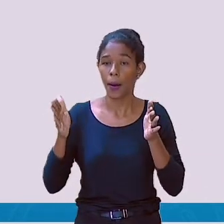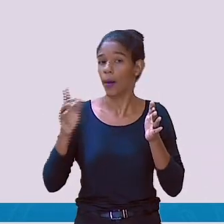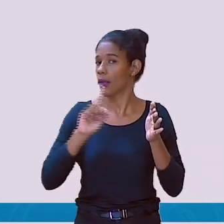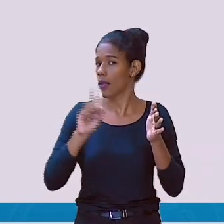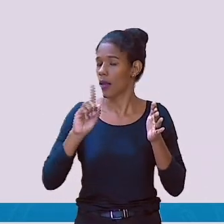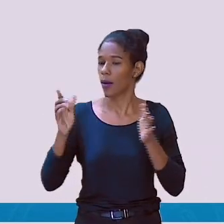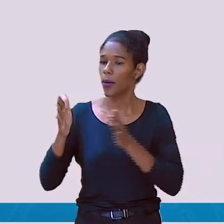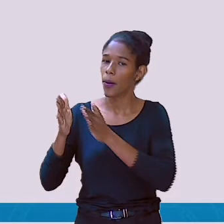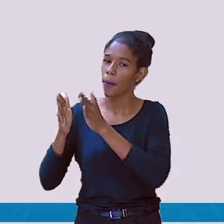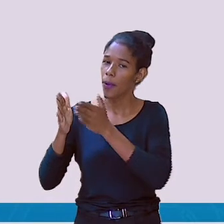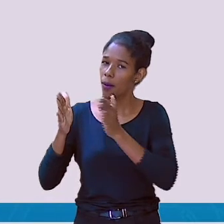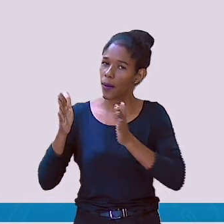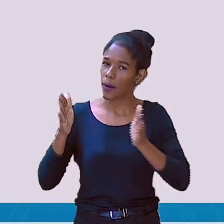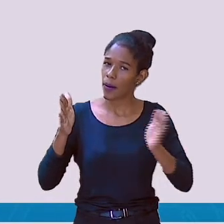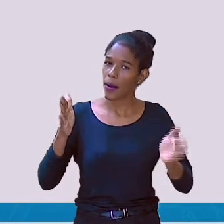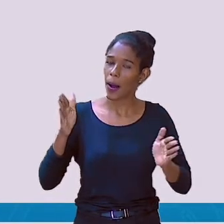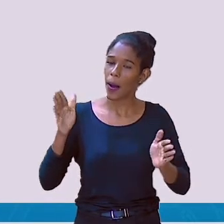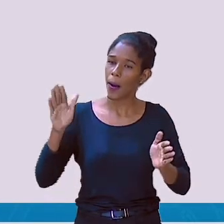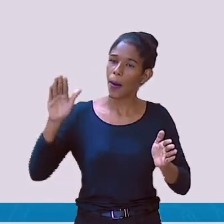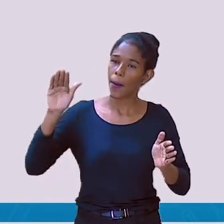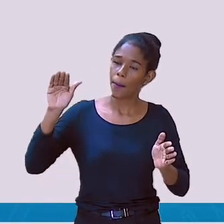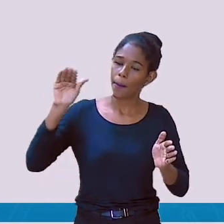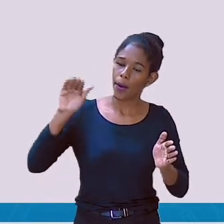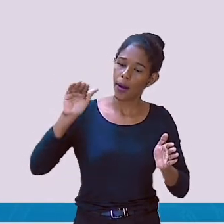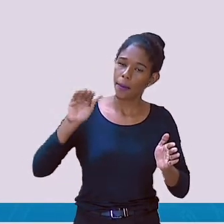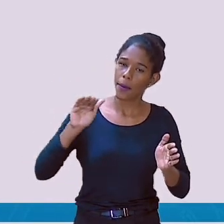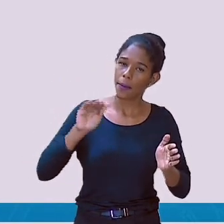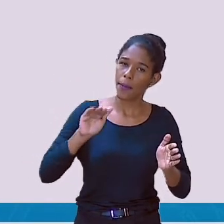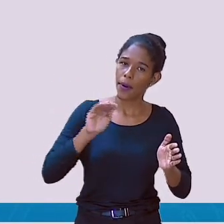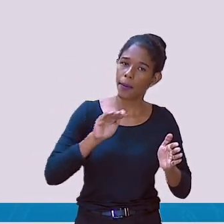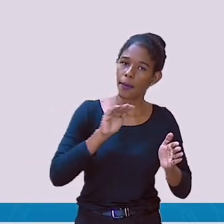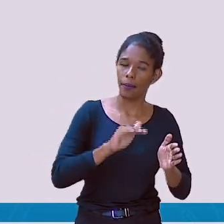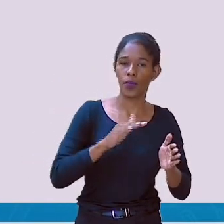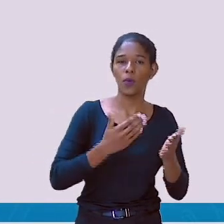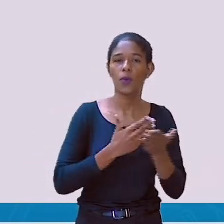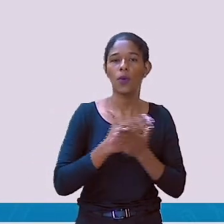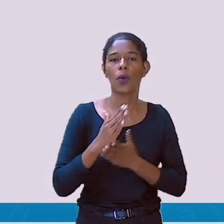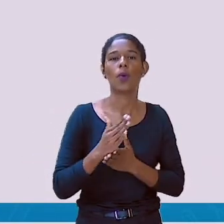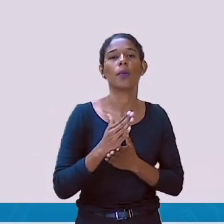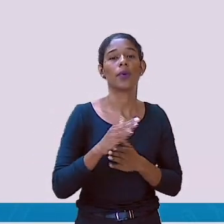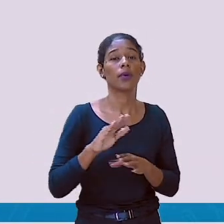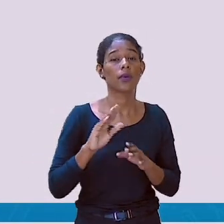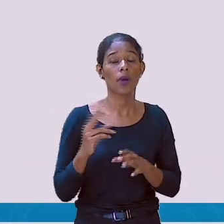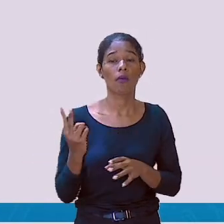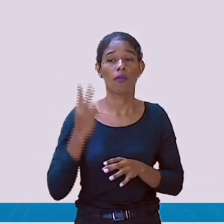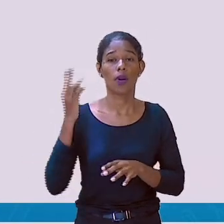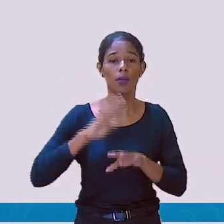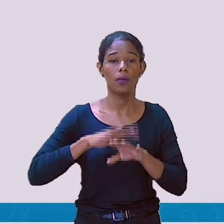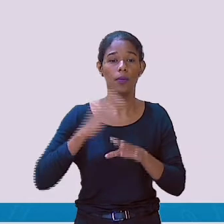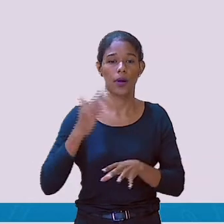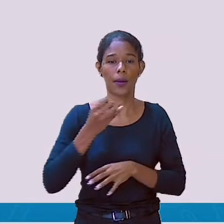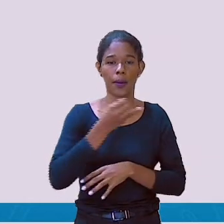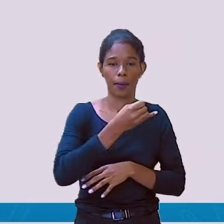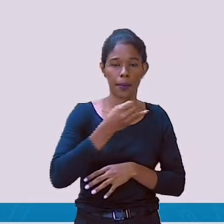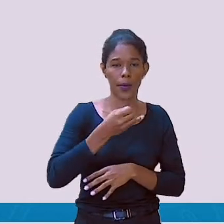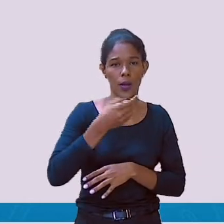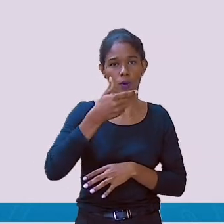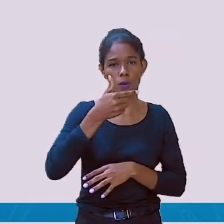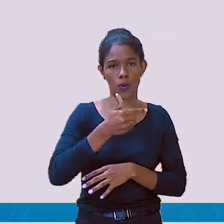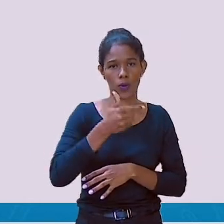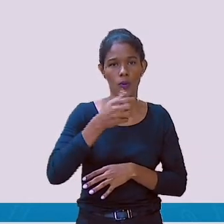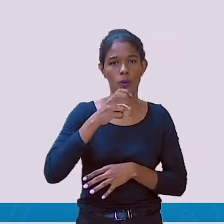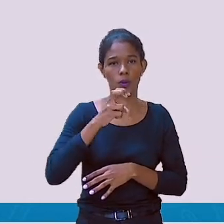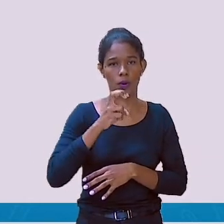grau, observando o grau. Então, vamos começar do maior, menos 2x elevado à